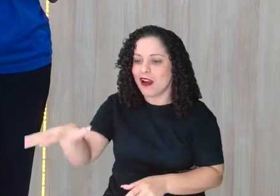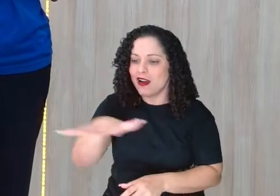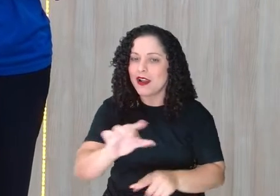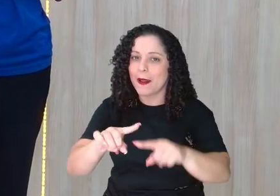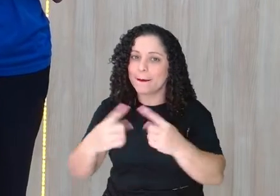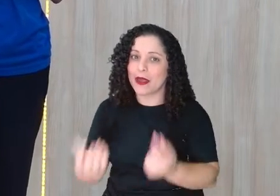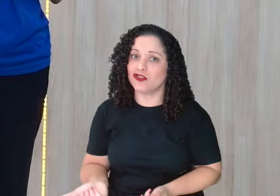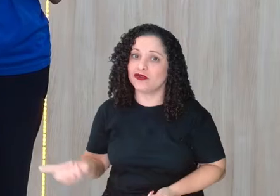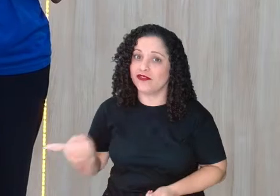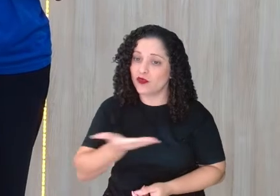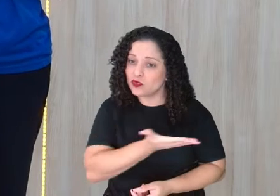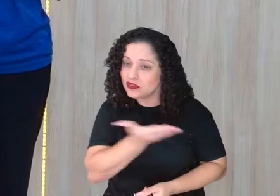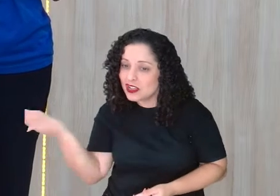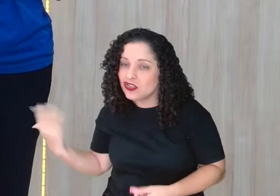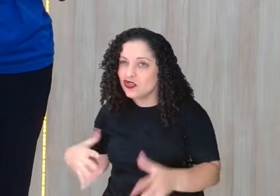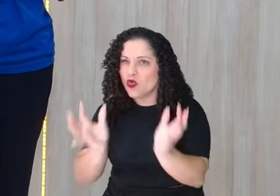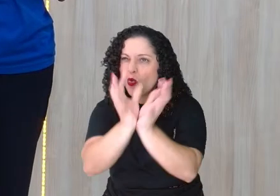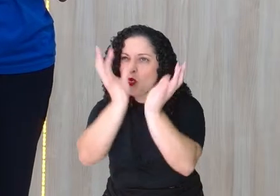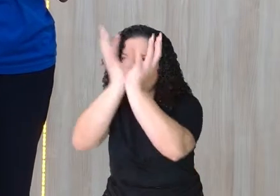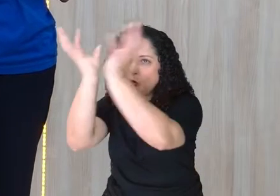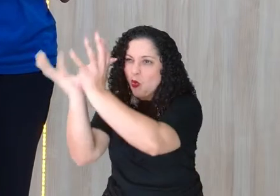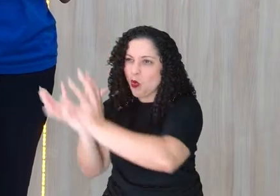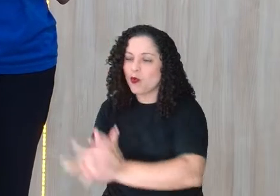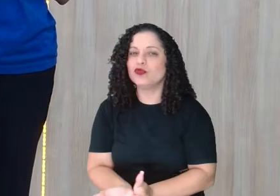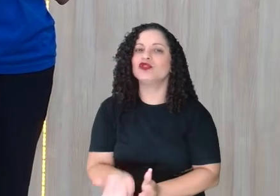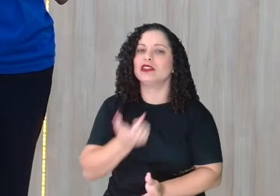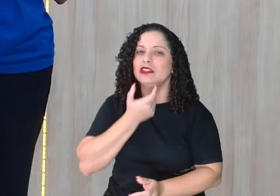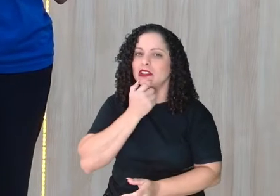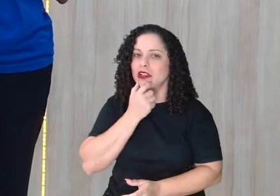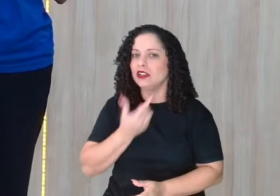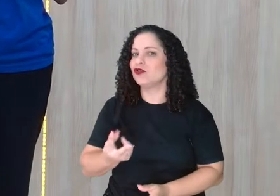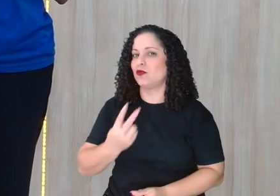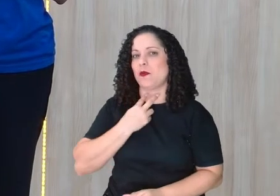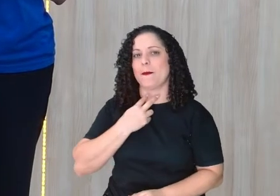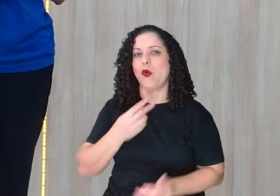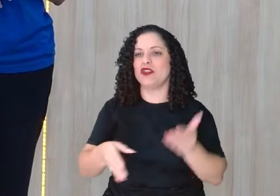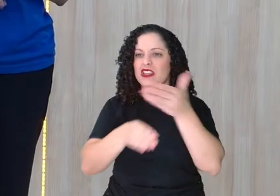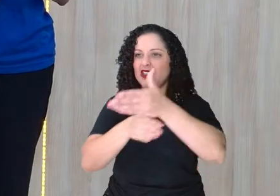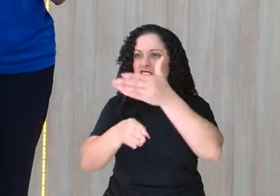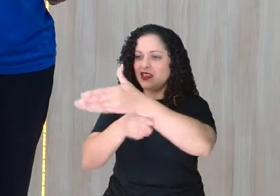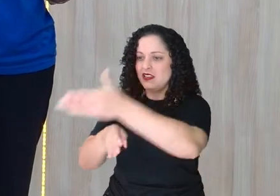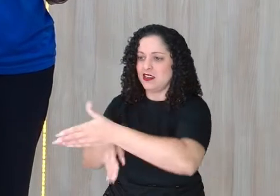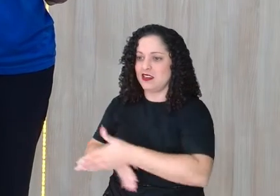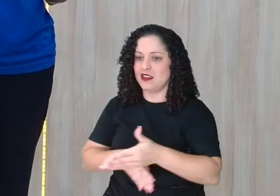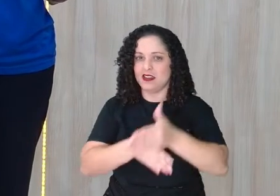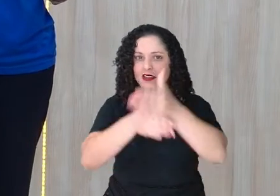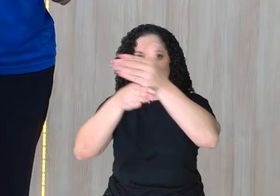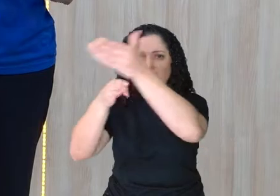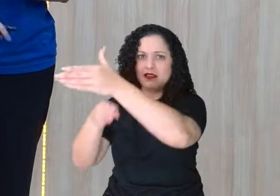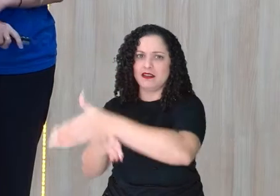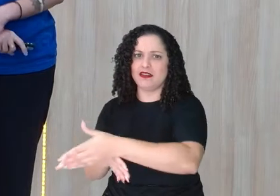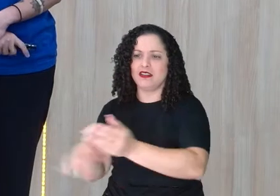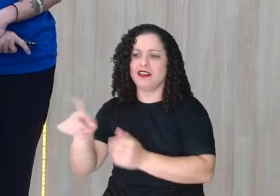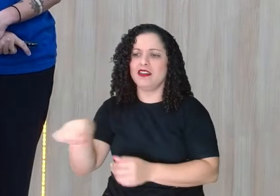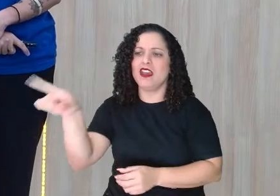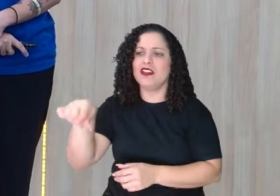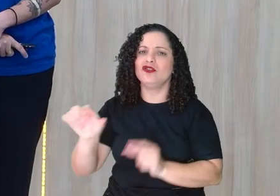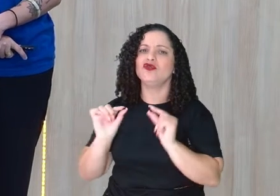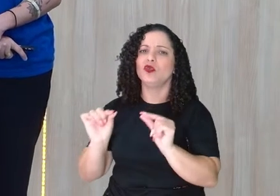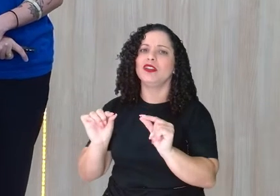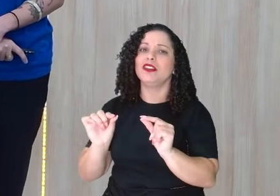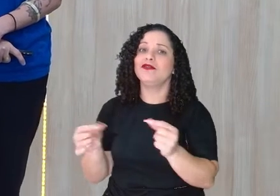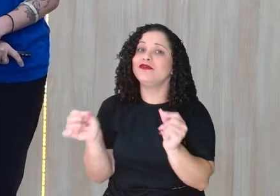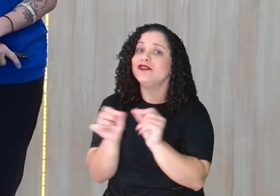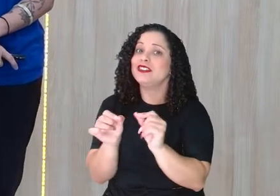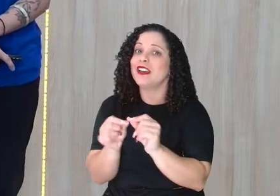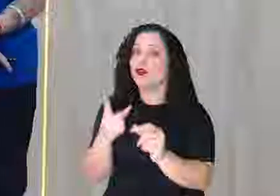vocês, colonos ingleses, aí não vão poder ocupá-las, não vão poder explorá-las, né? E aí os colonos ingleses fizeram o quê?